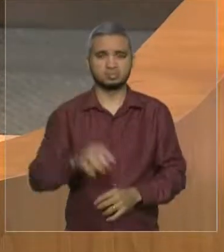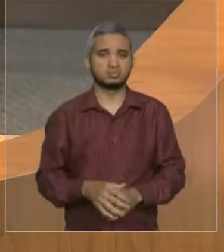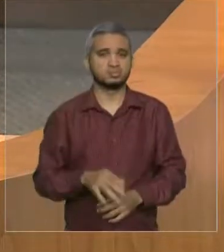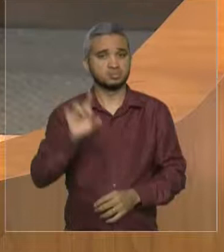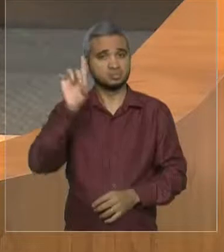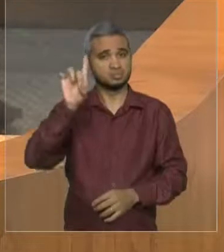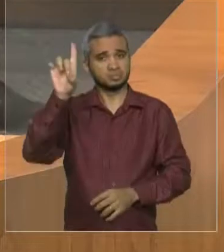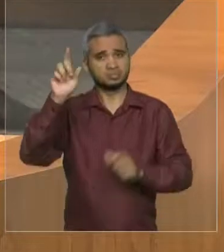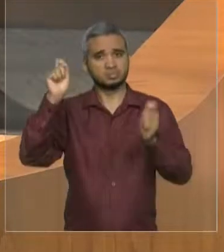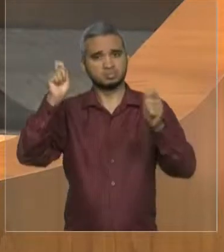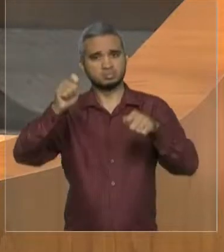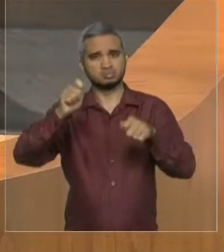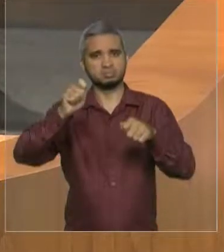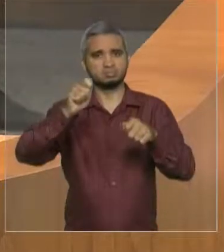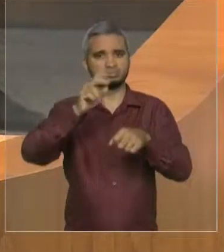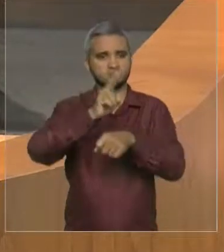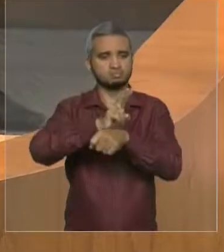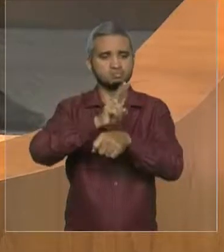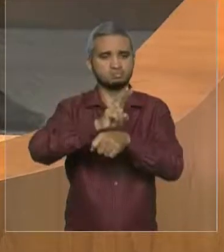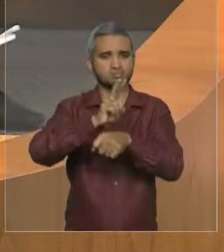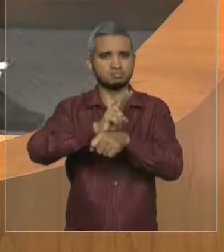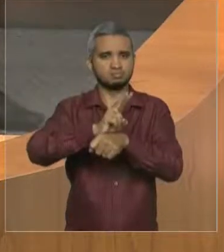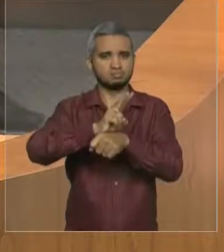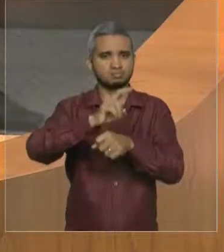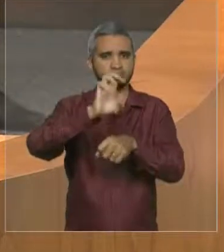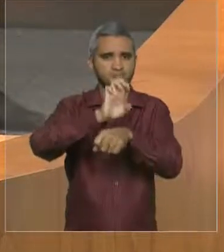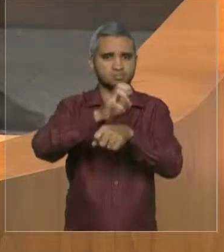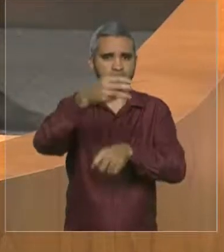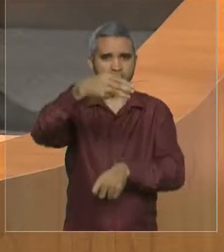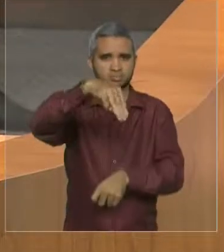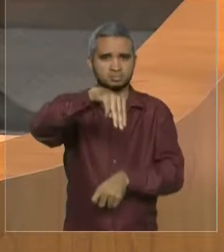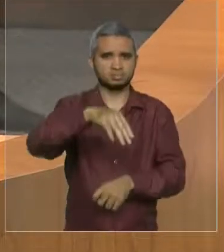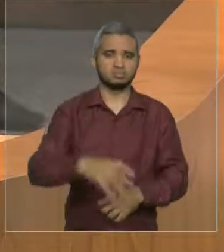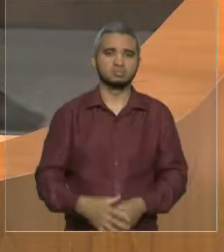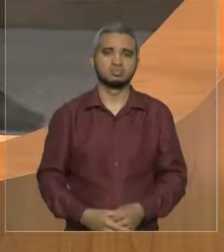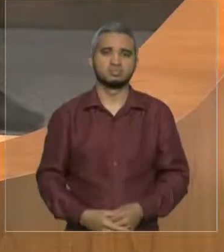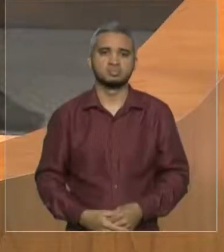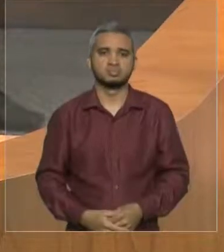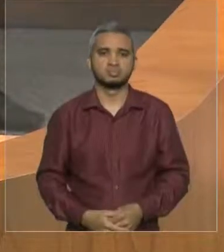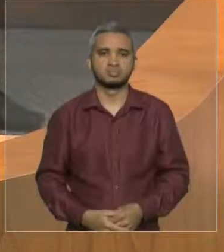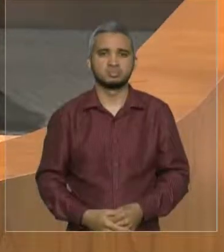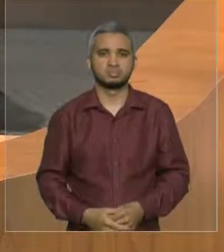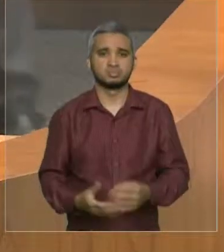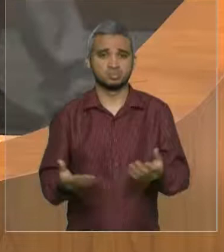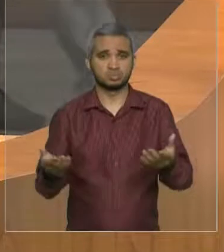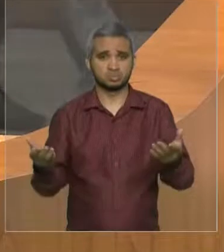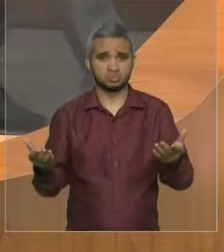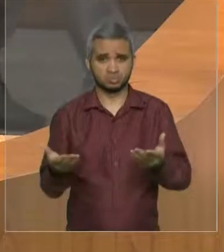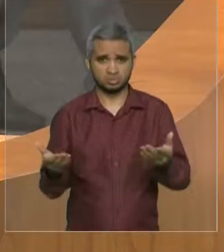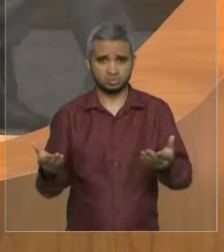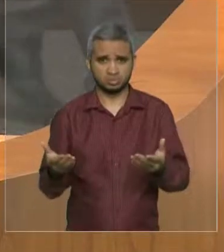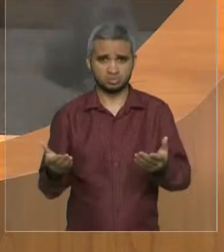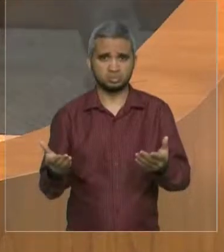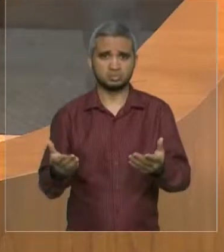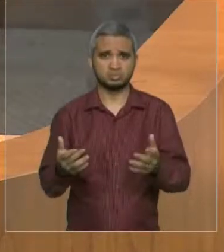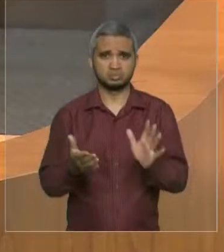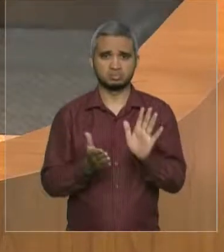Maranhão. Senhor presidente, hoje apresentamos um